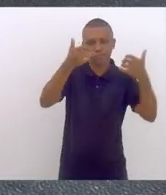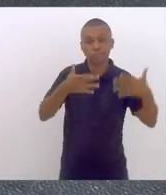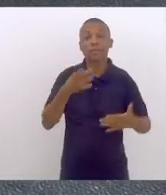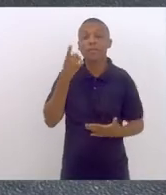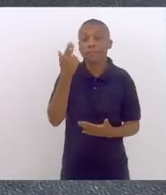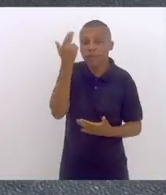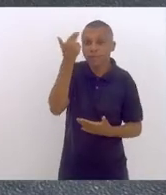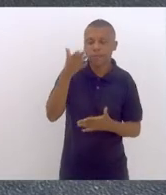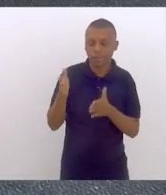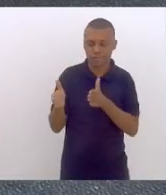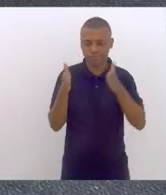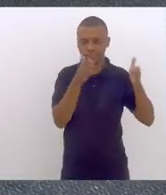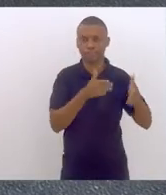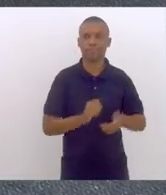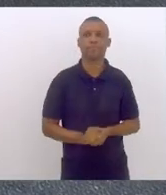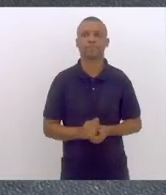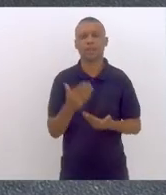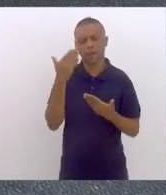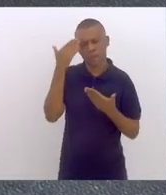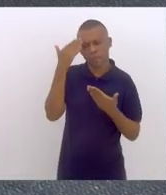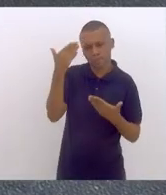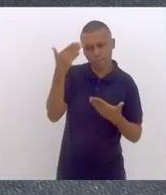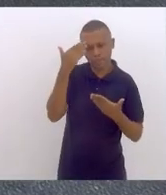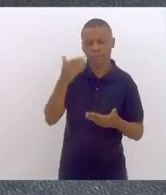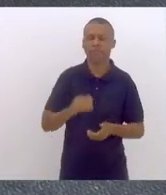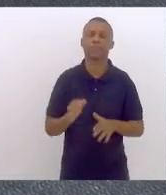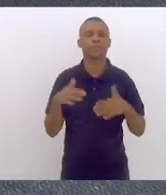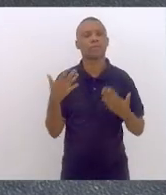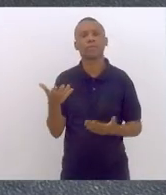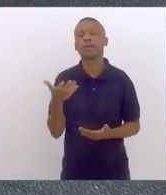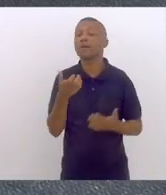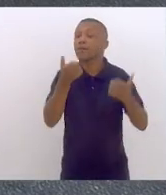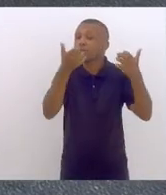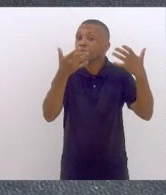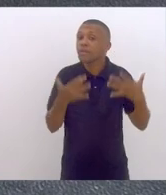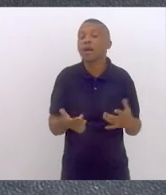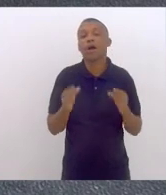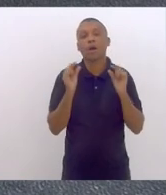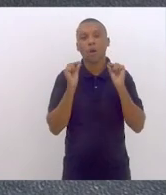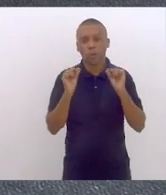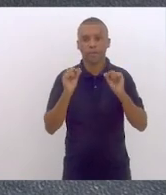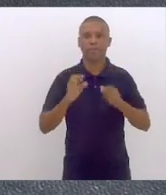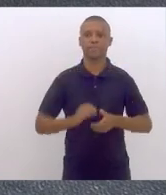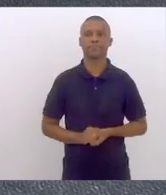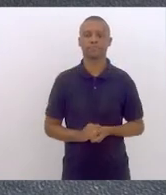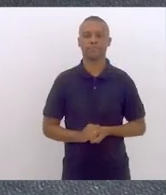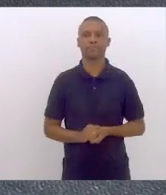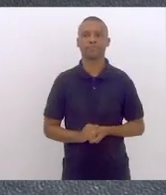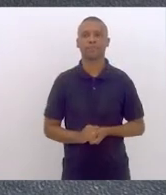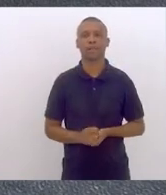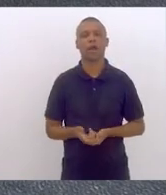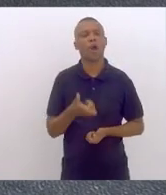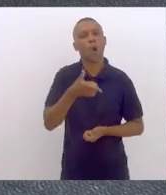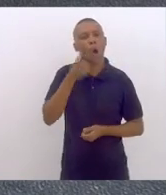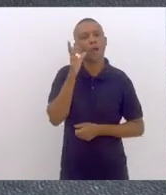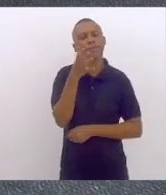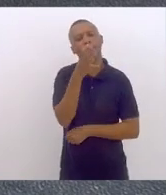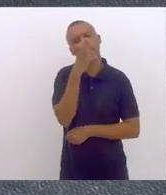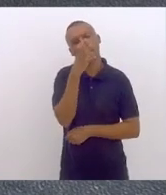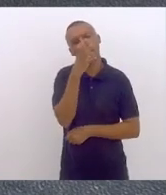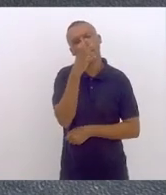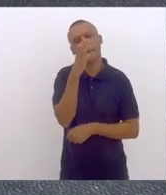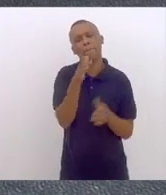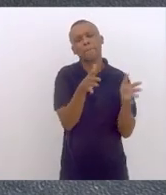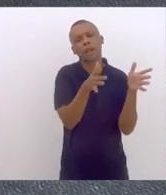Muito obrigado não eu queria falar o seguinte eu assisti ontem o debate